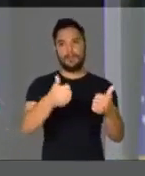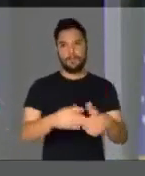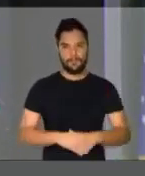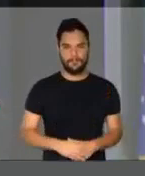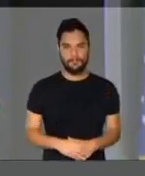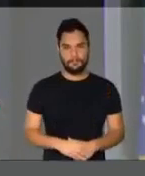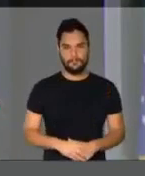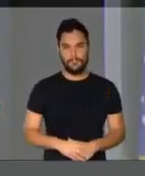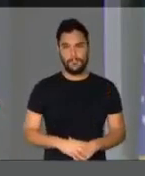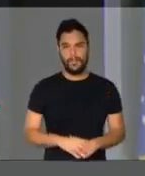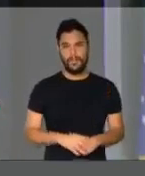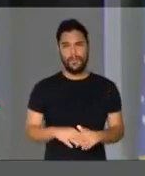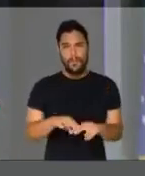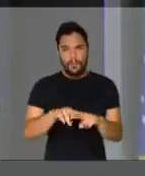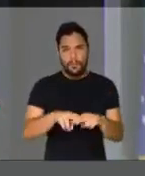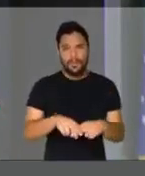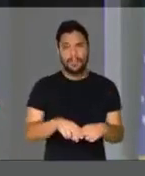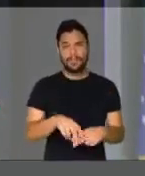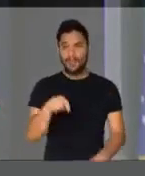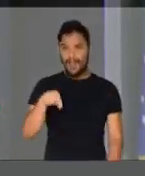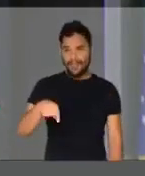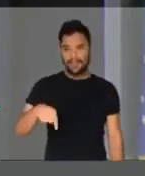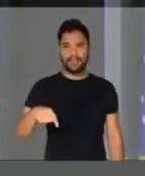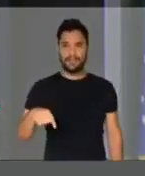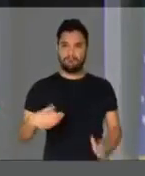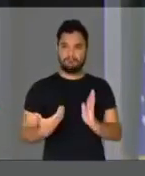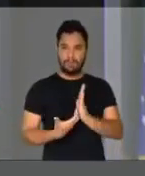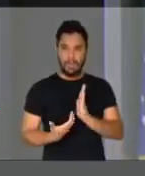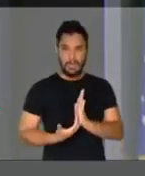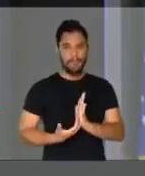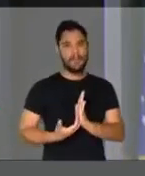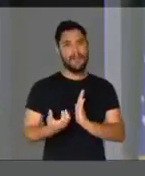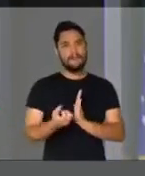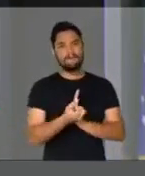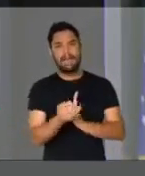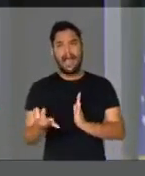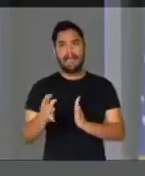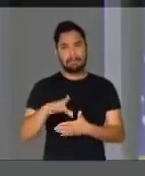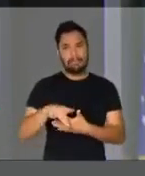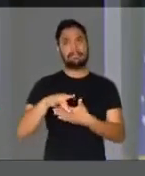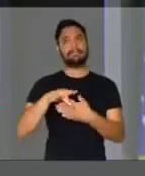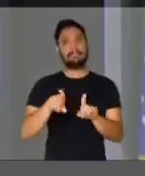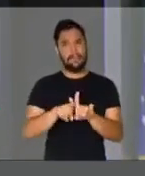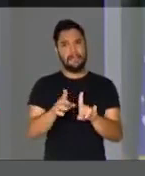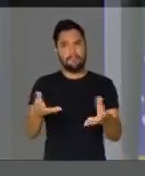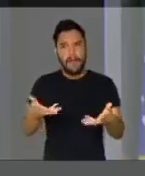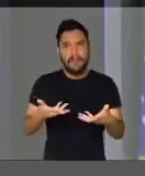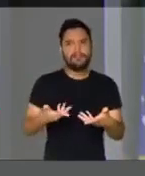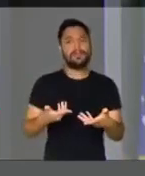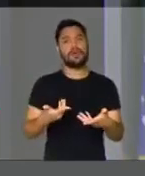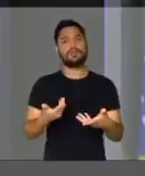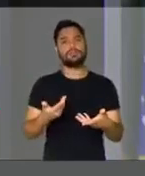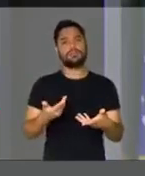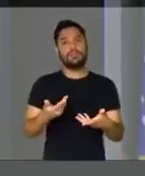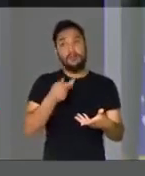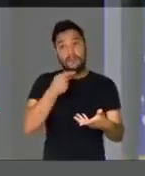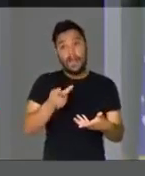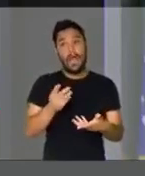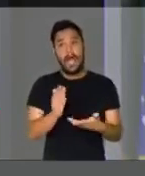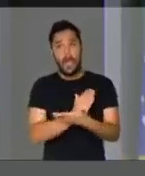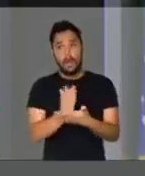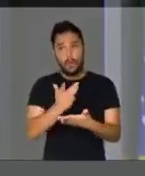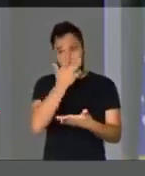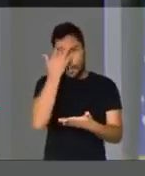viagem, reconhecemos na história desta casa diversos maestros da boa condução. E permitam-me aqui citar